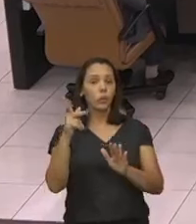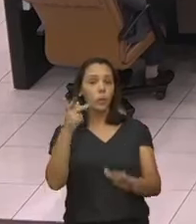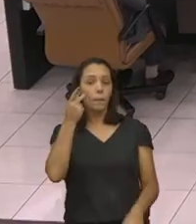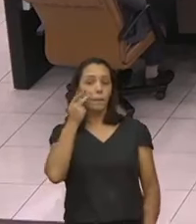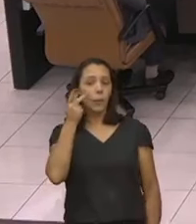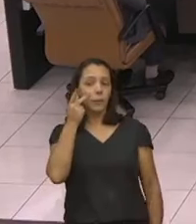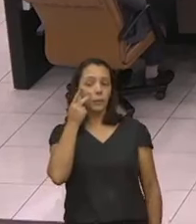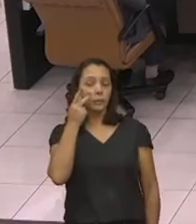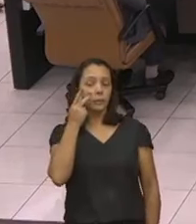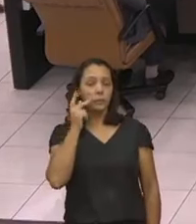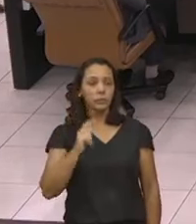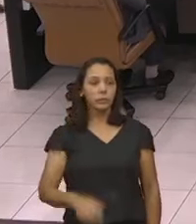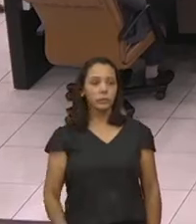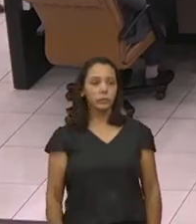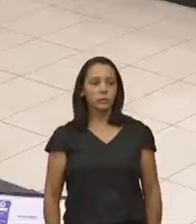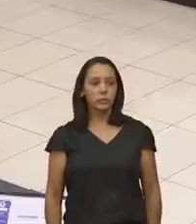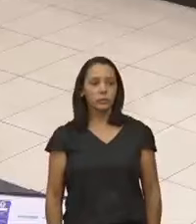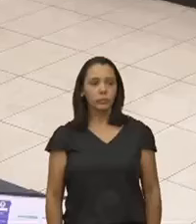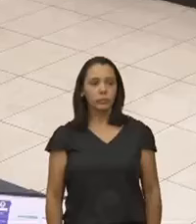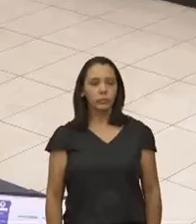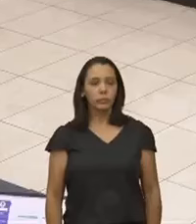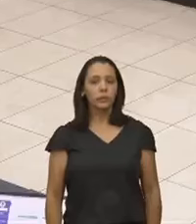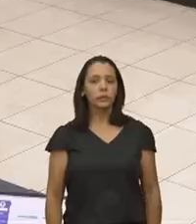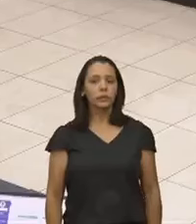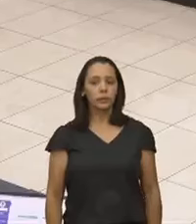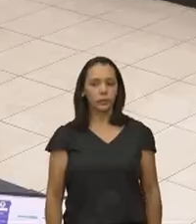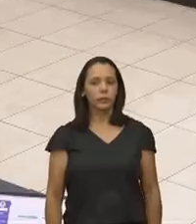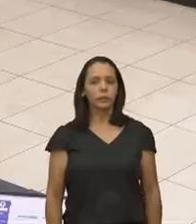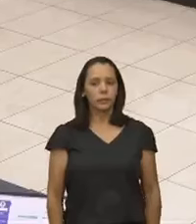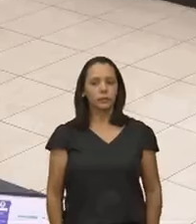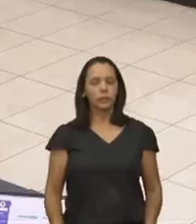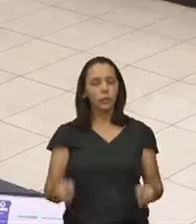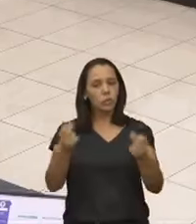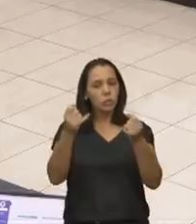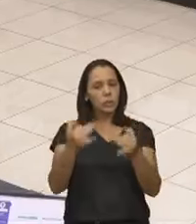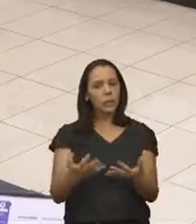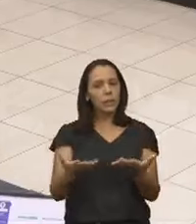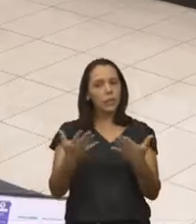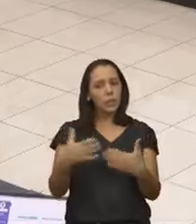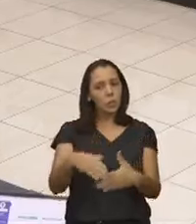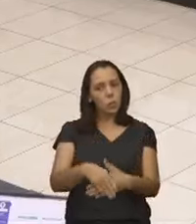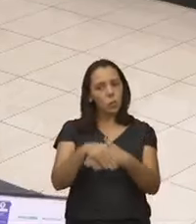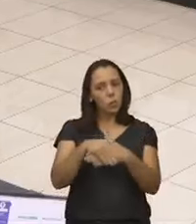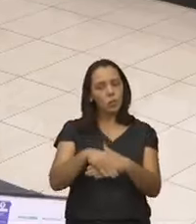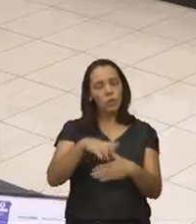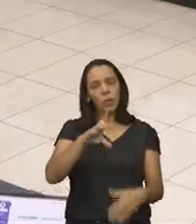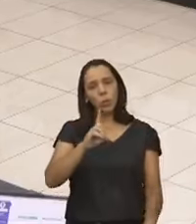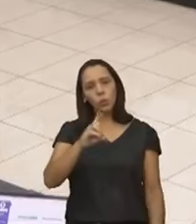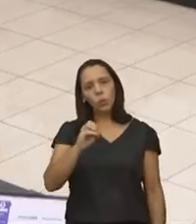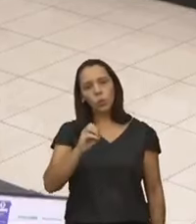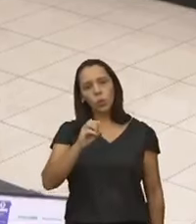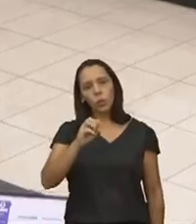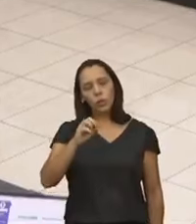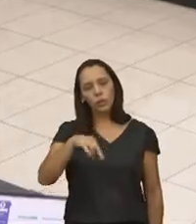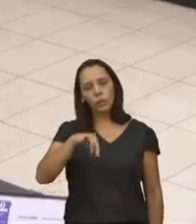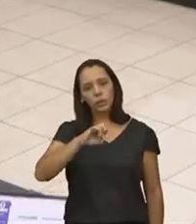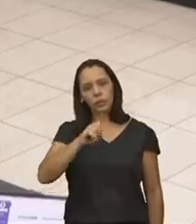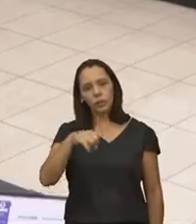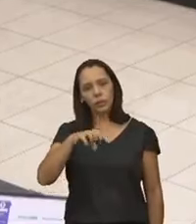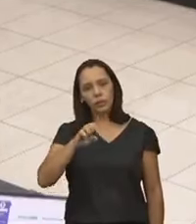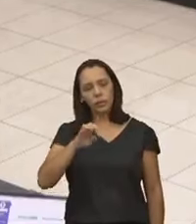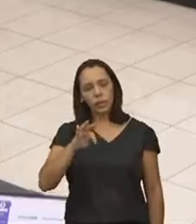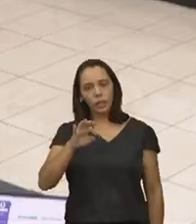Condutores? Só justificar, senhor presidente, quero cumprimentar aqui Donizete aí, que foi grande parceiro de